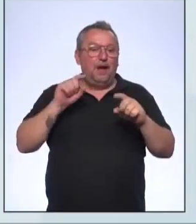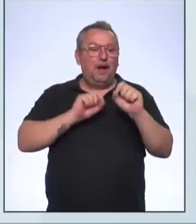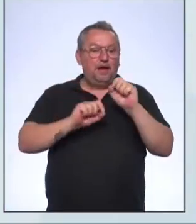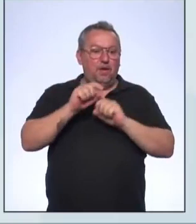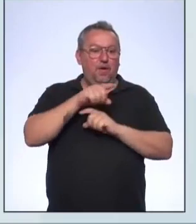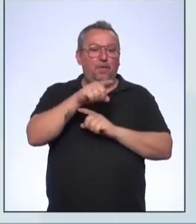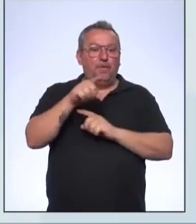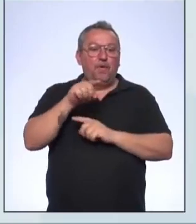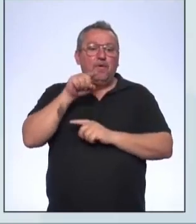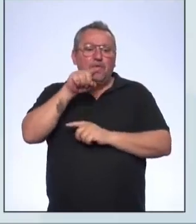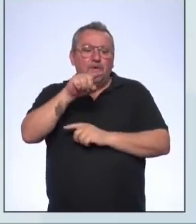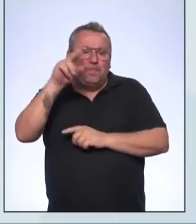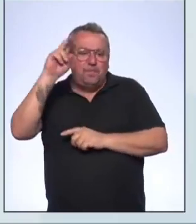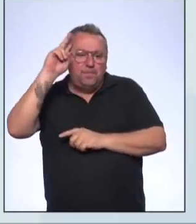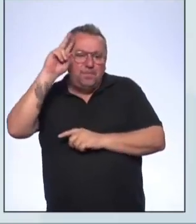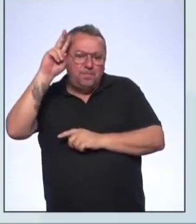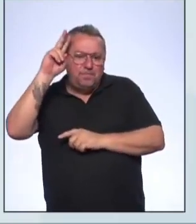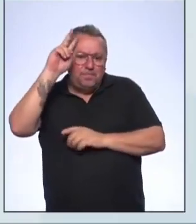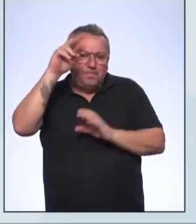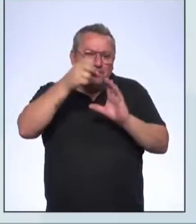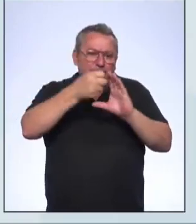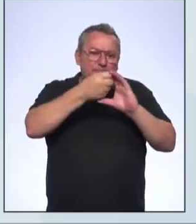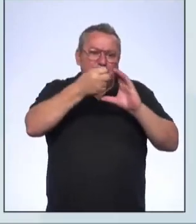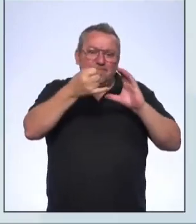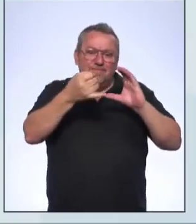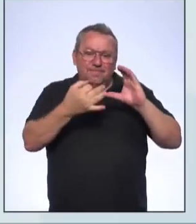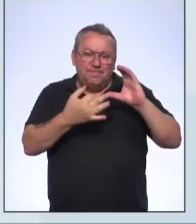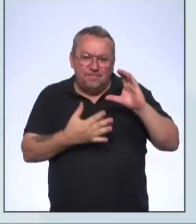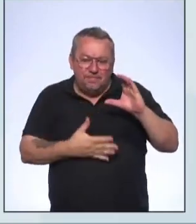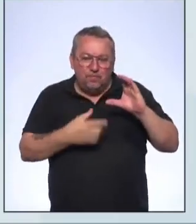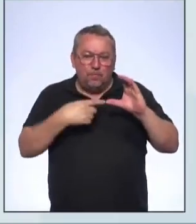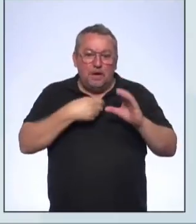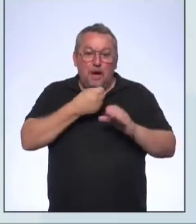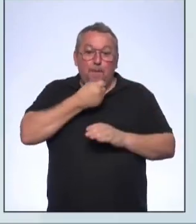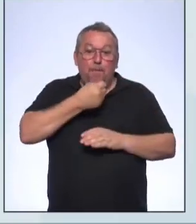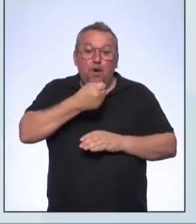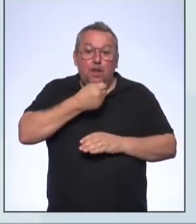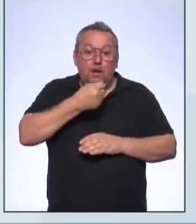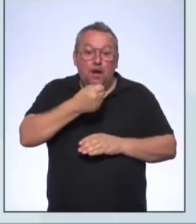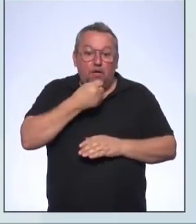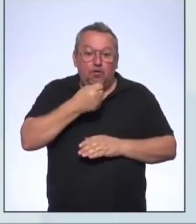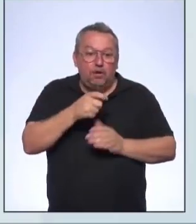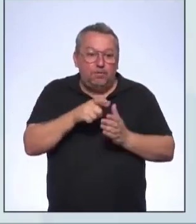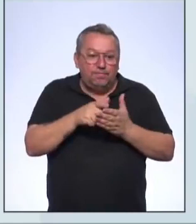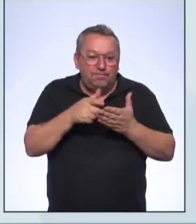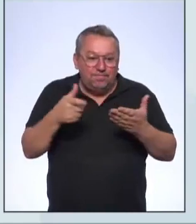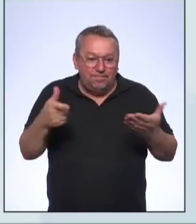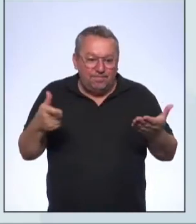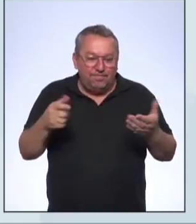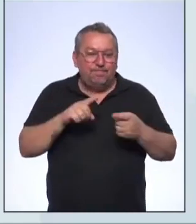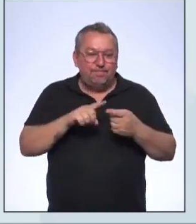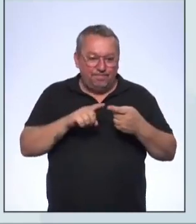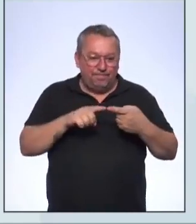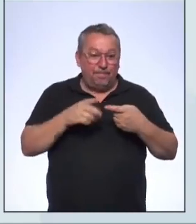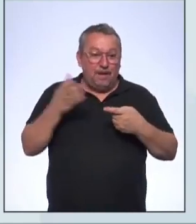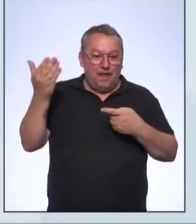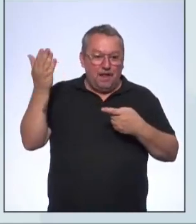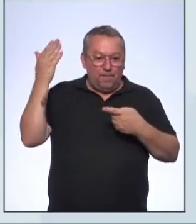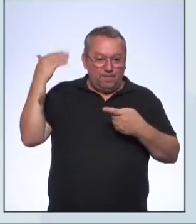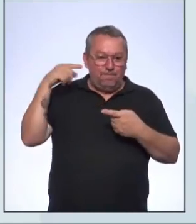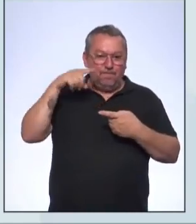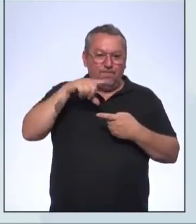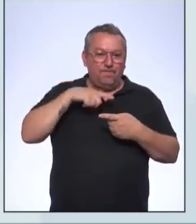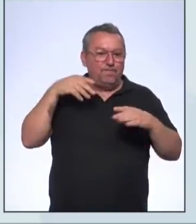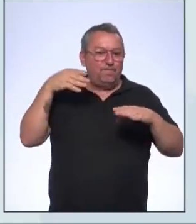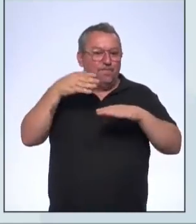são as seguintes. Você se lembra das características de uma reportagem? Ó, na aula passada,